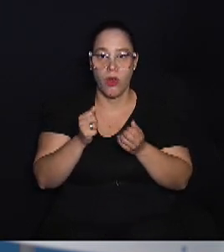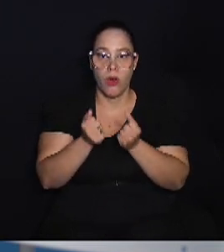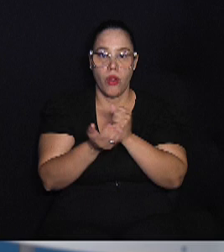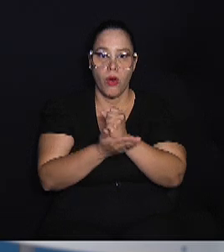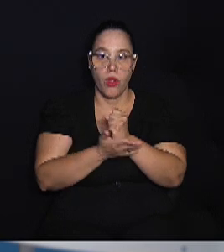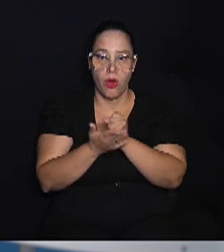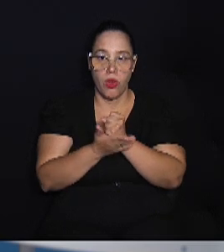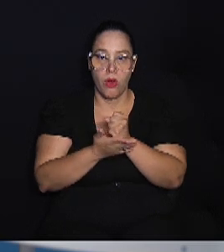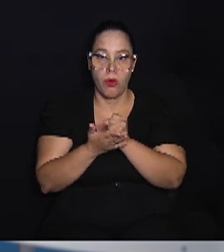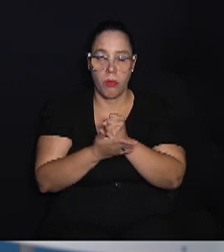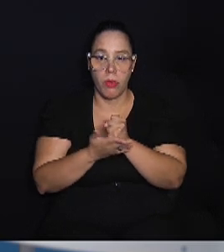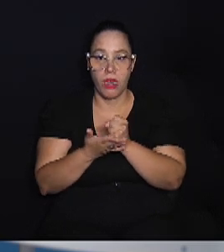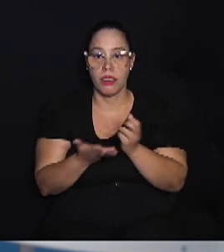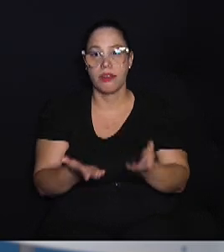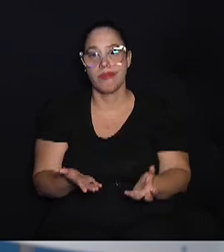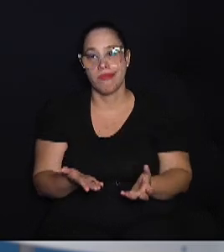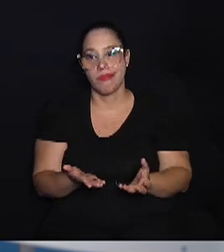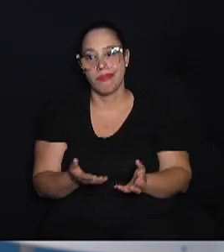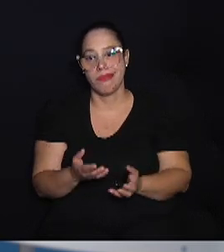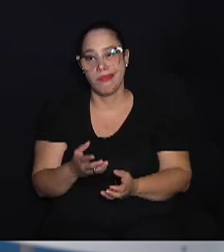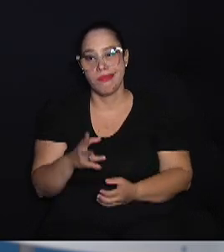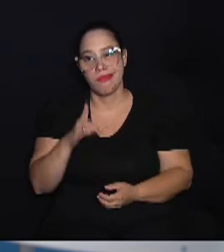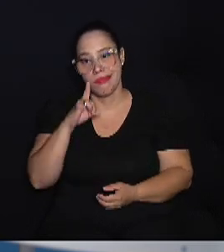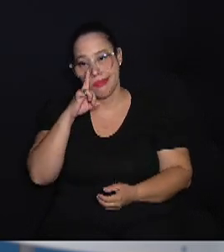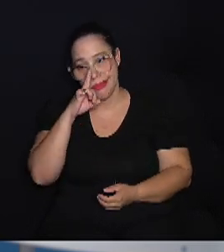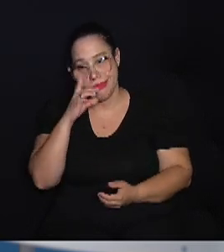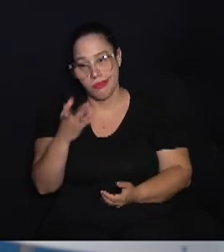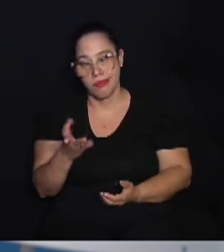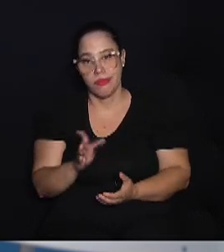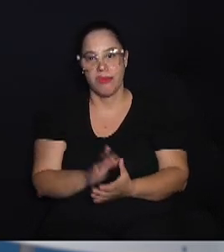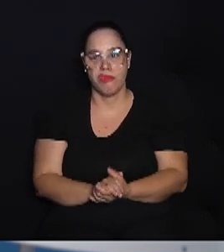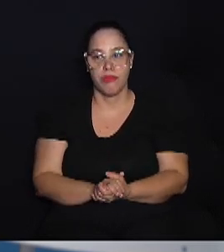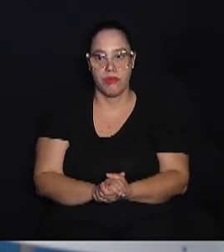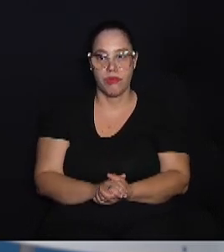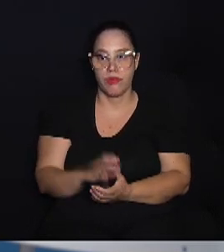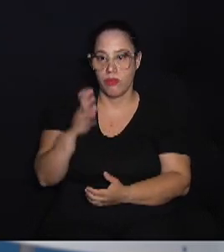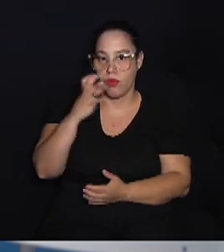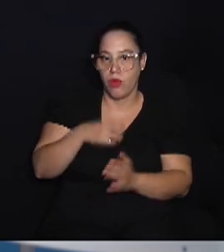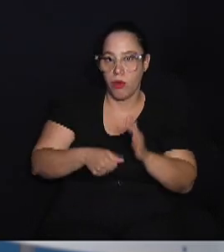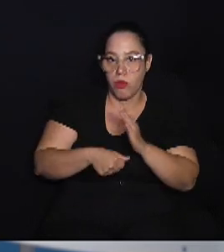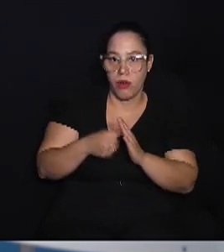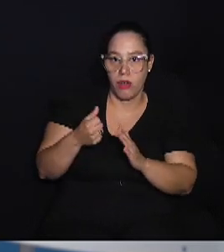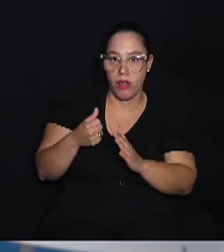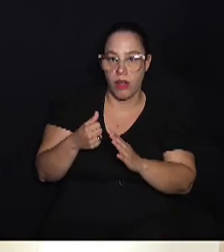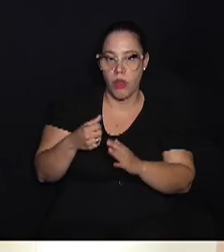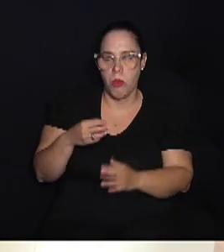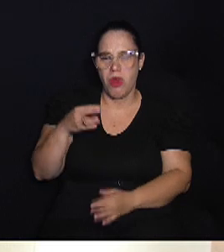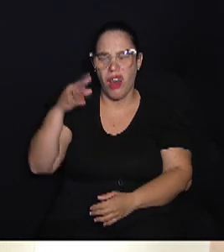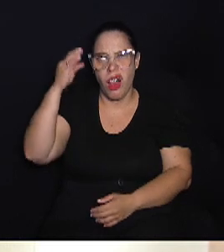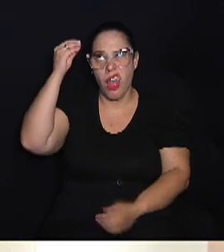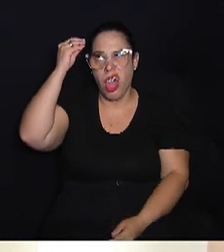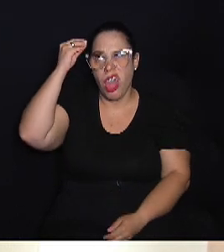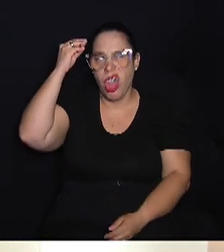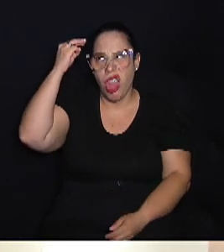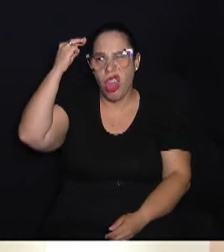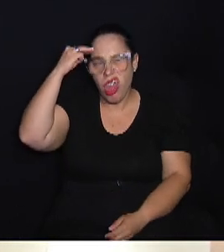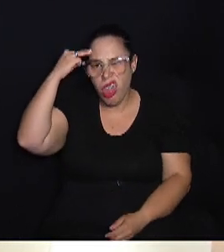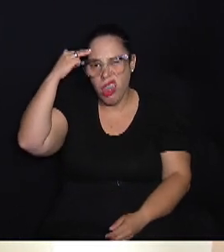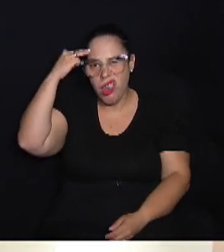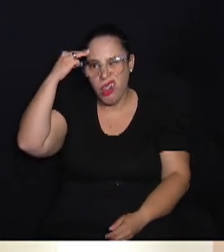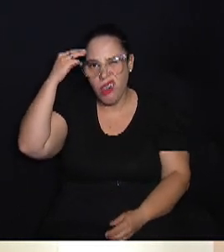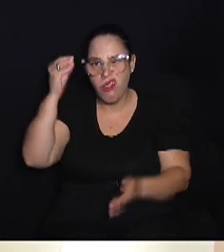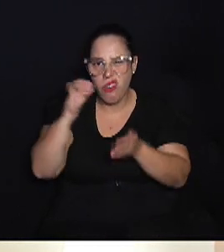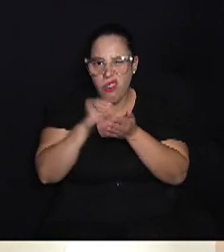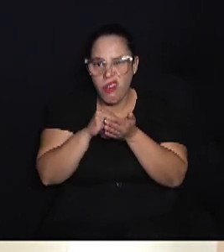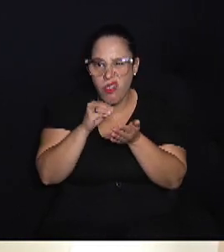paciente com Alzheimer. Então, isso é muito sério. Ele é caracterizado, pelo primeiro momento, pela falha de memória. E a memória que a gente chama de